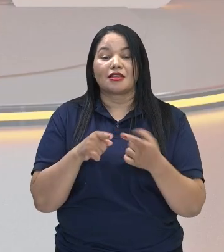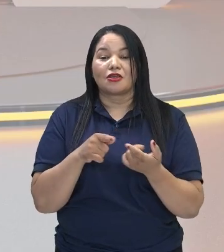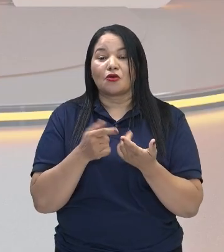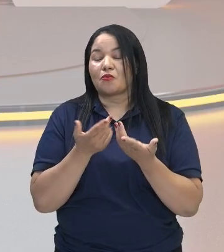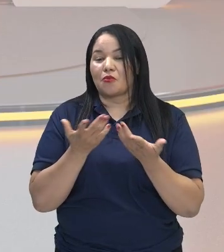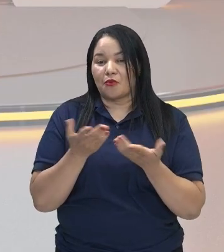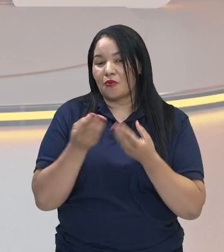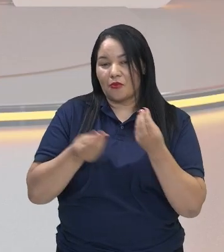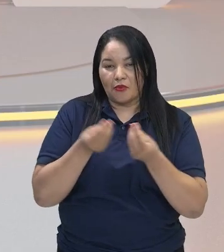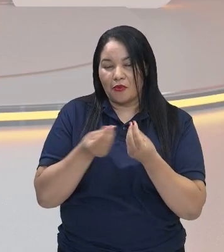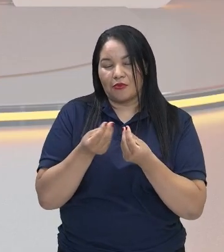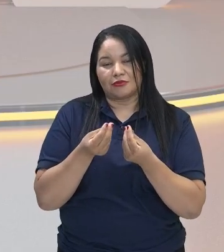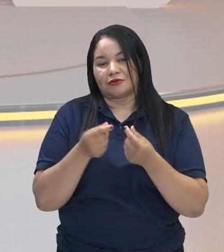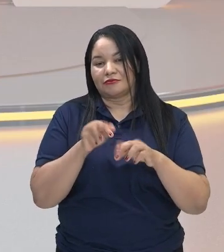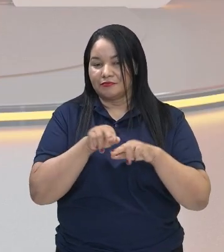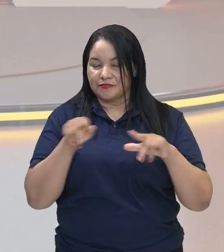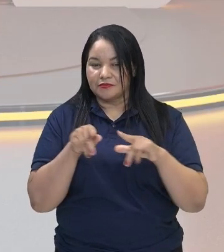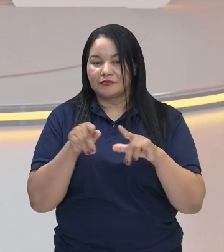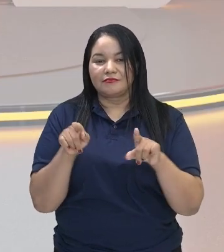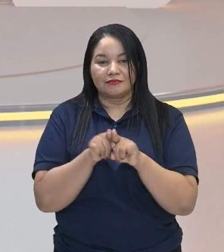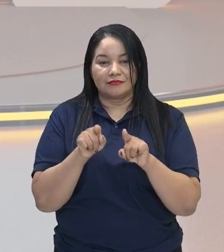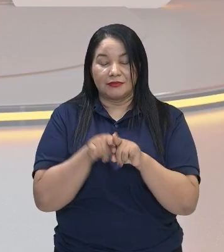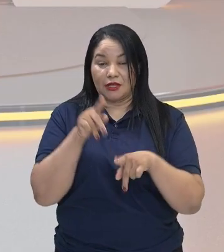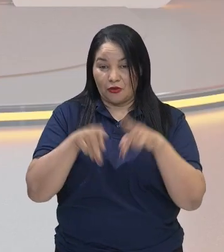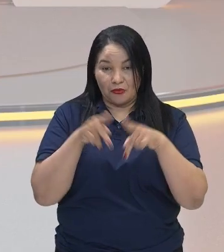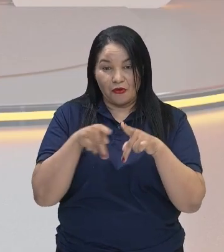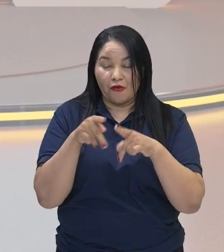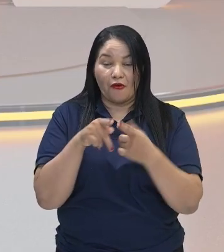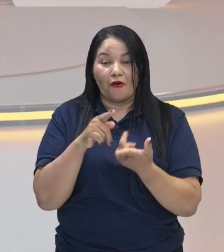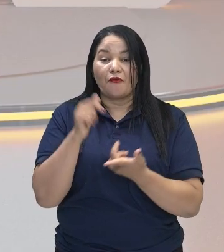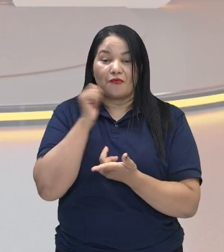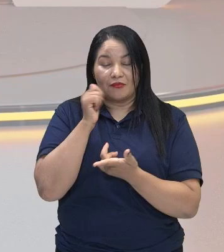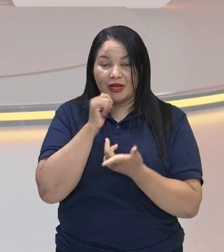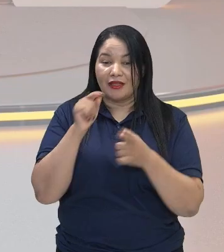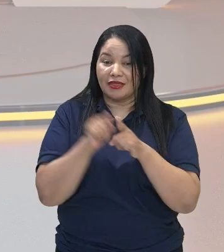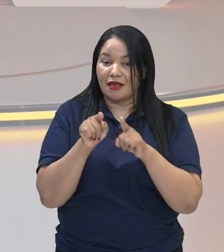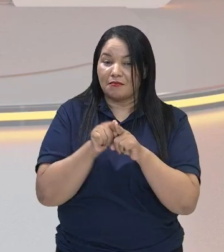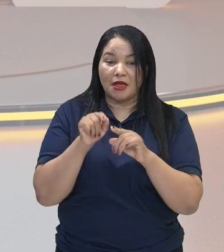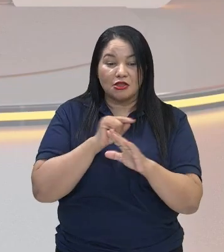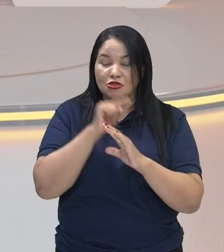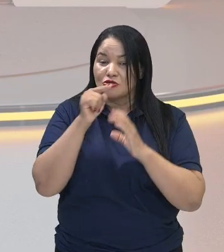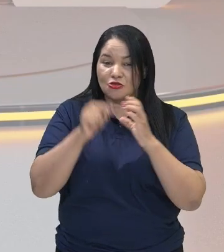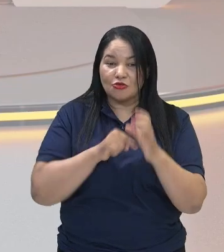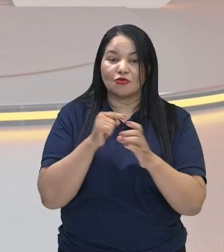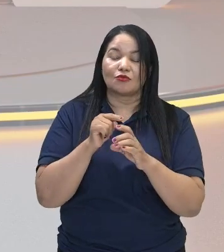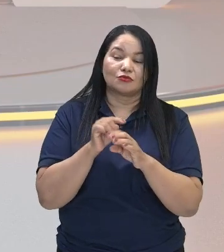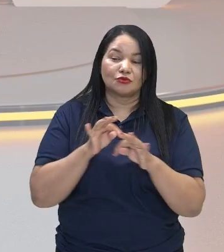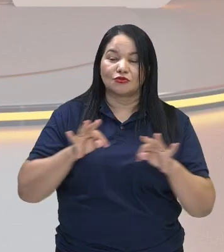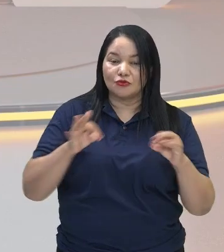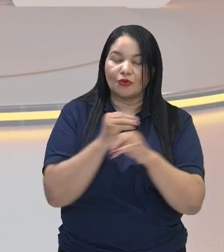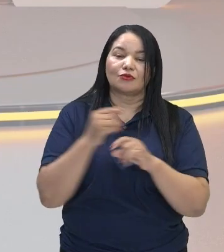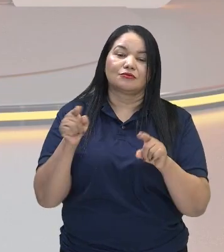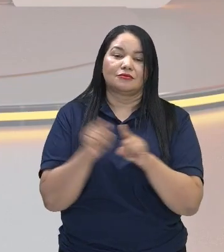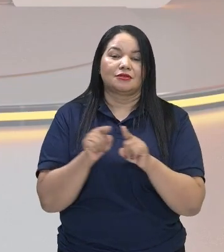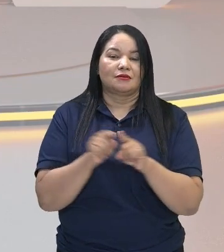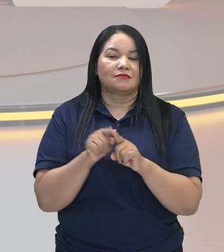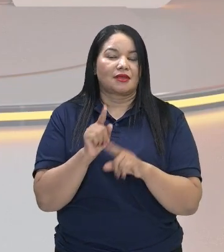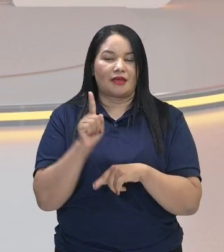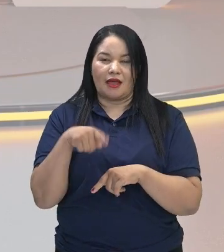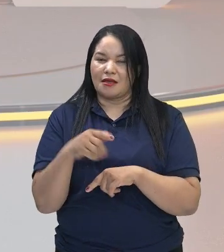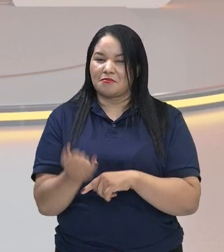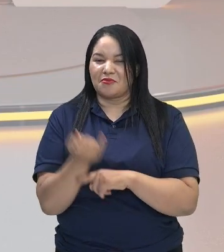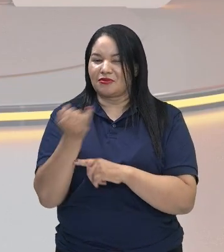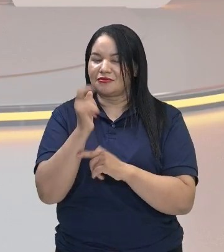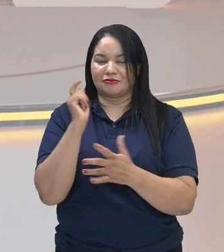Não somente o público feminino, como nós falamos aqui, mas todos os públicos. O importante é que seja comprado. Mas,